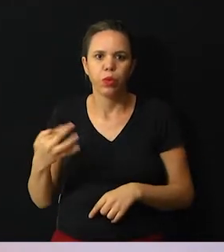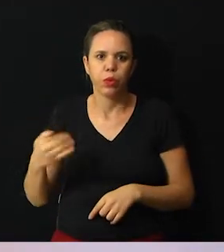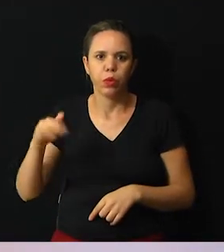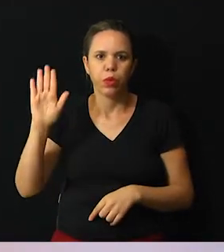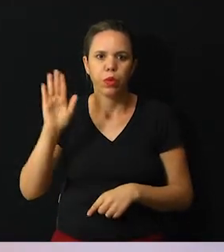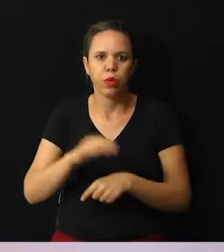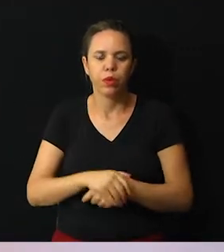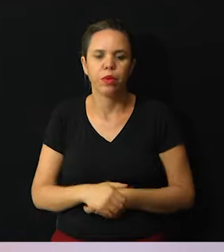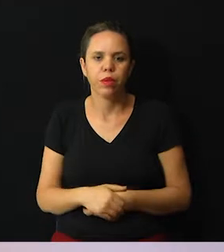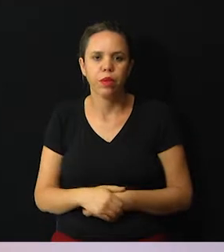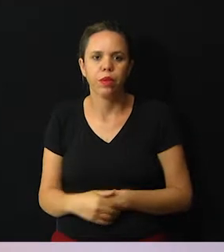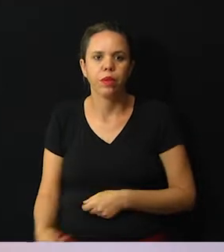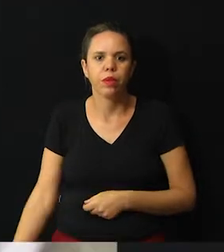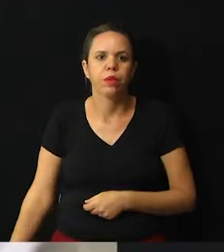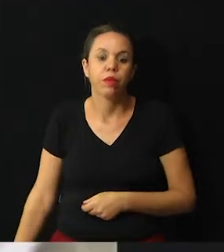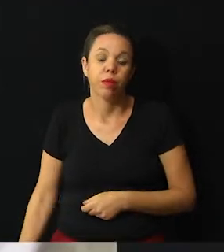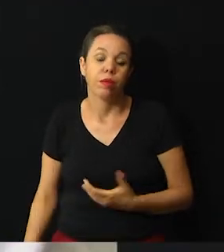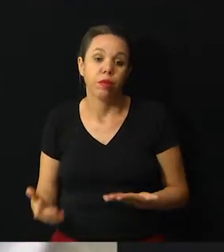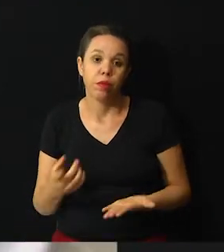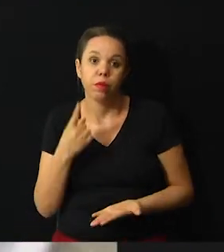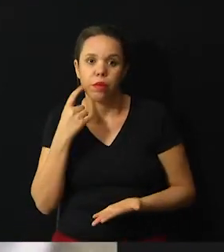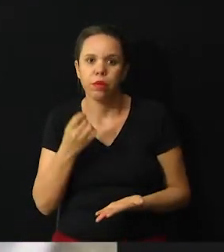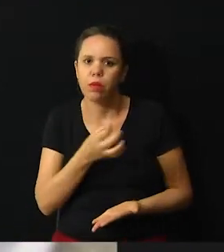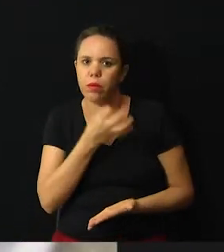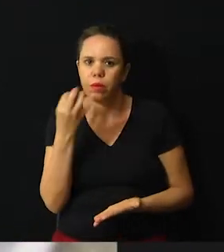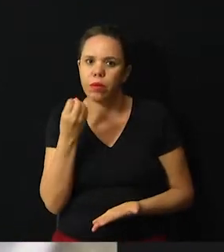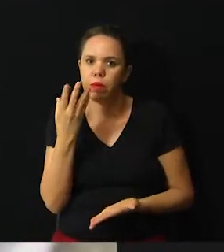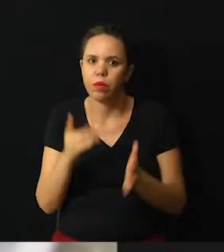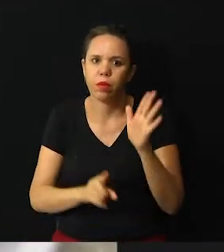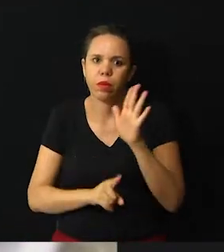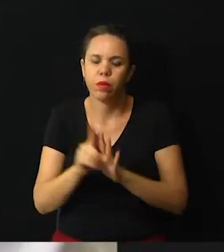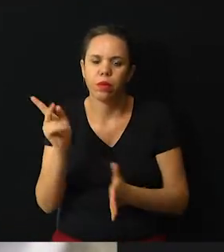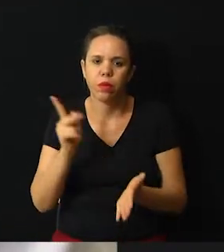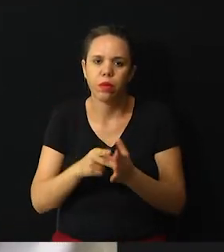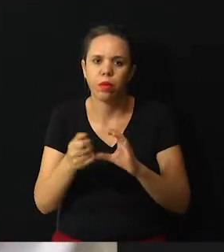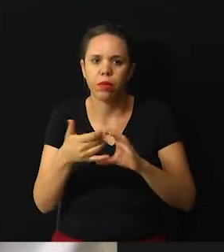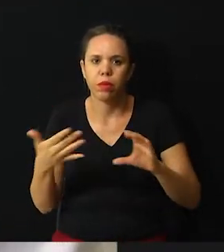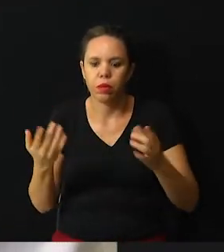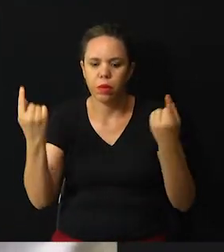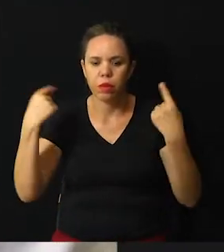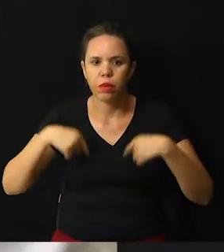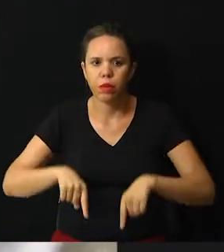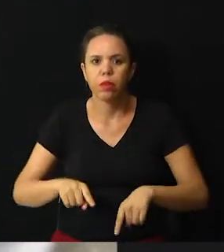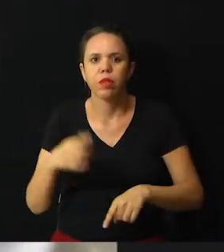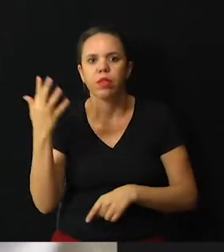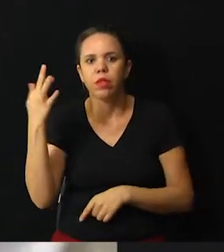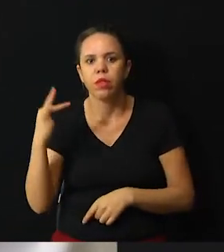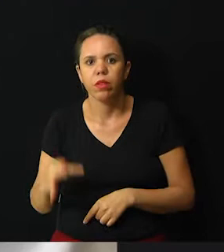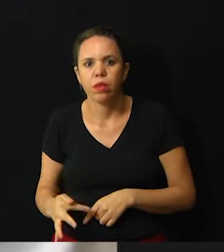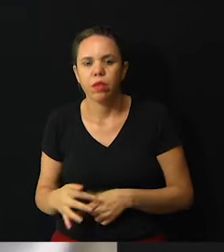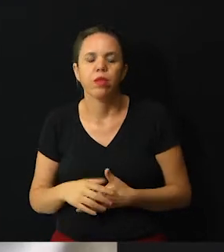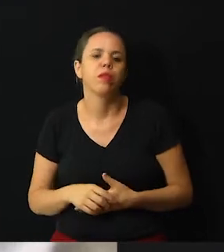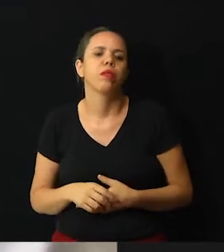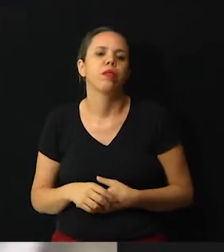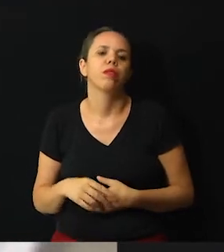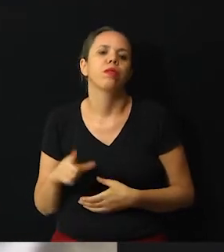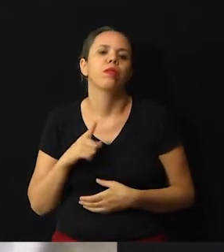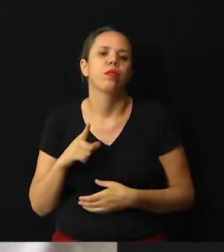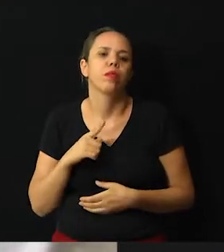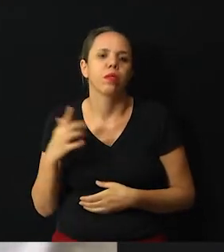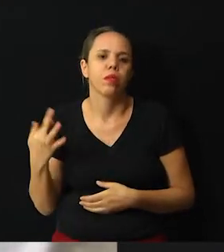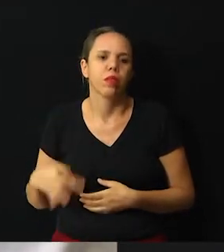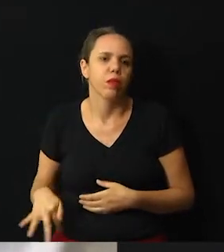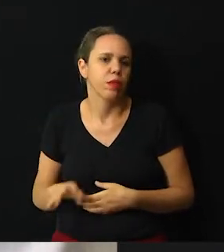dói mais? Excelente pergunta. Na verdade, a característica da fibromialgia é uma dor difusa. Tá? Se você tem uma